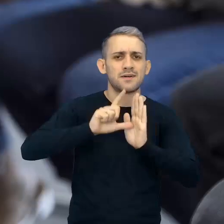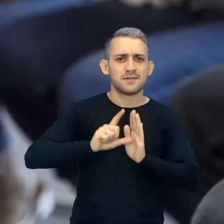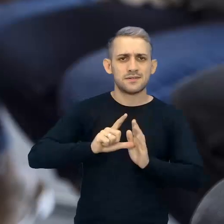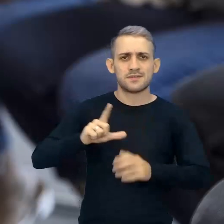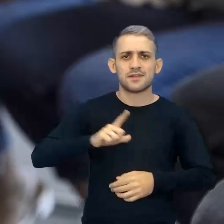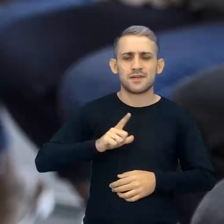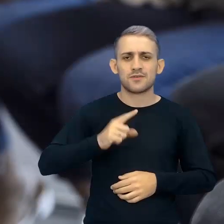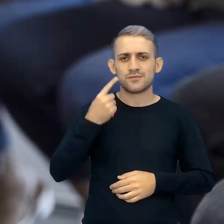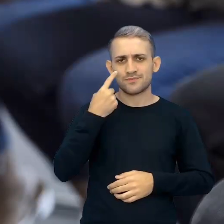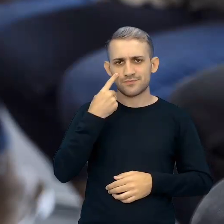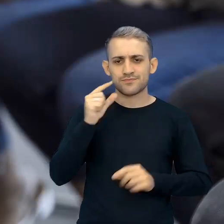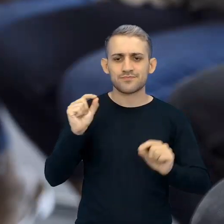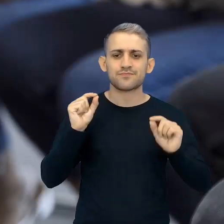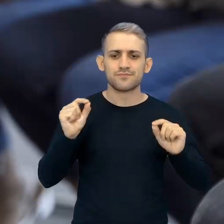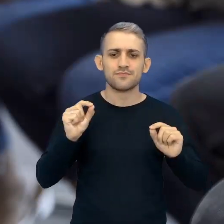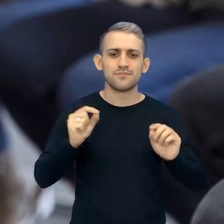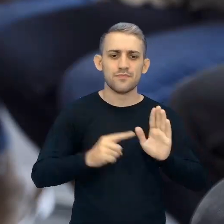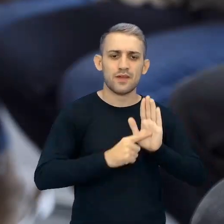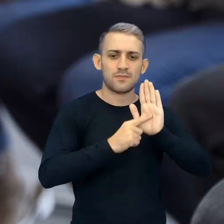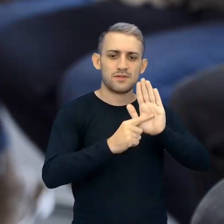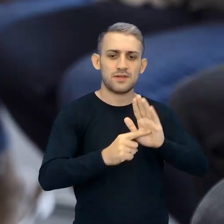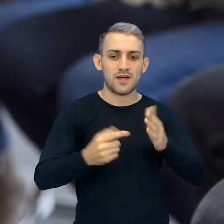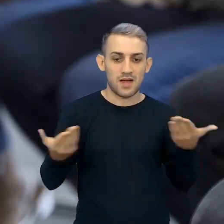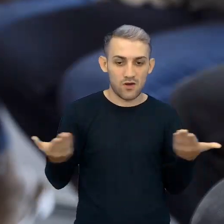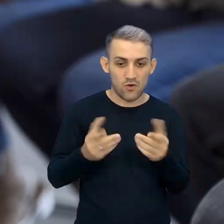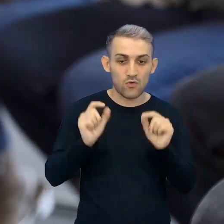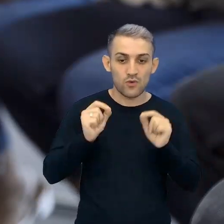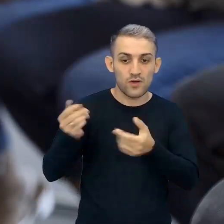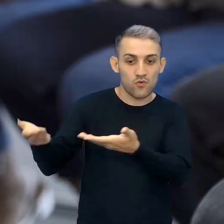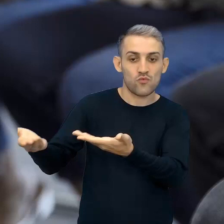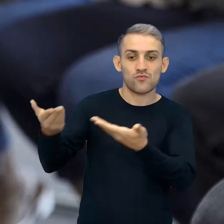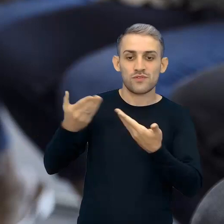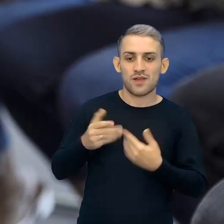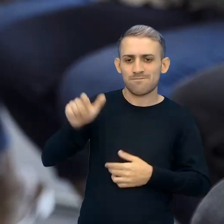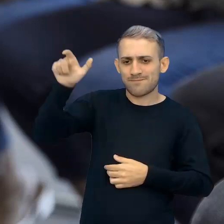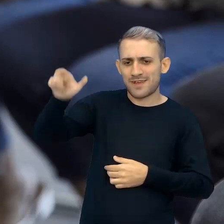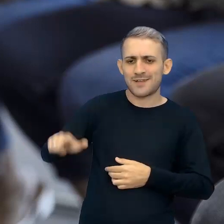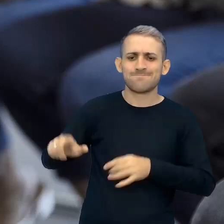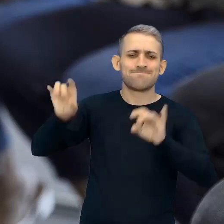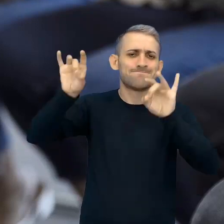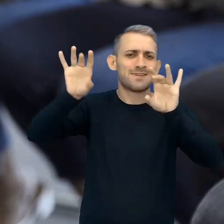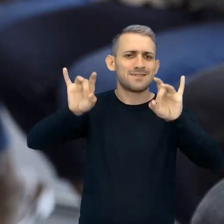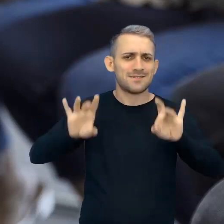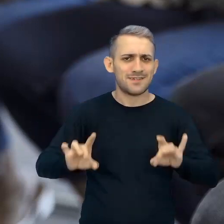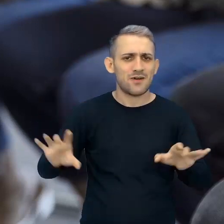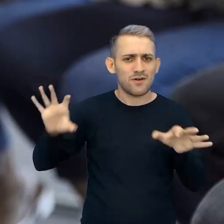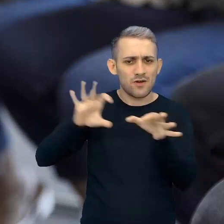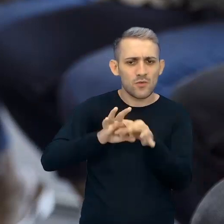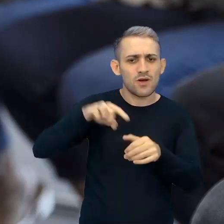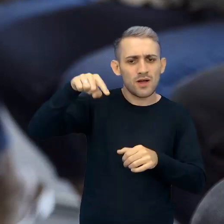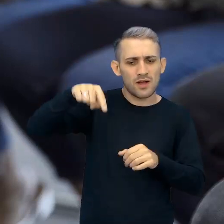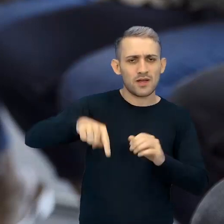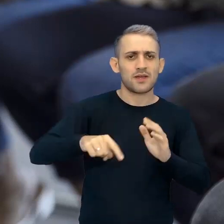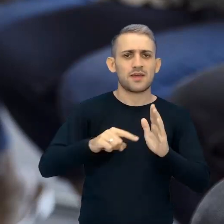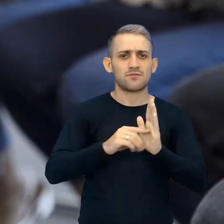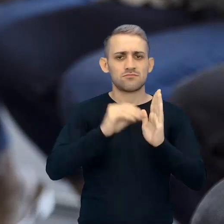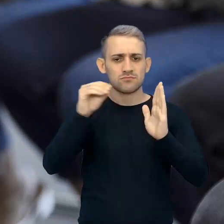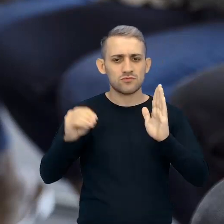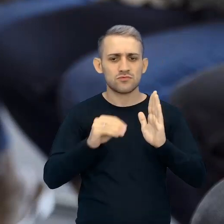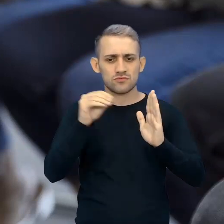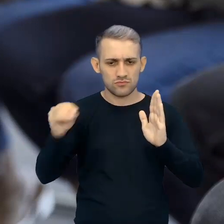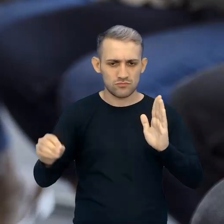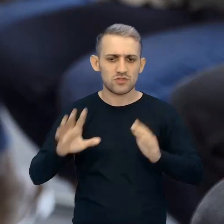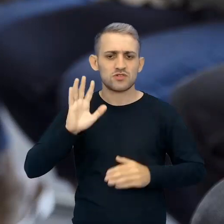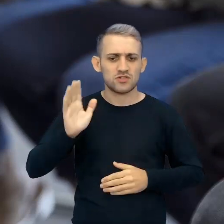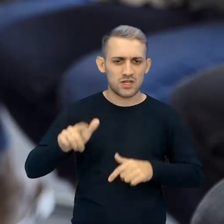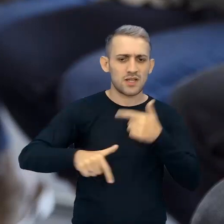aqui para mim, André? Olha só, vou apresentar meu convidado, uma pessoa super especial, já é sócio aqui do Centro de Mídia, já fez algumas aulas com a professora Andréa